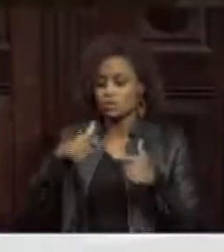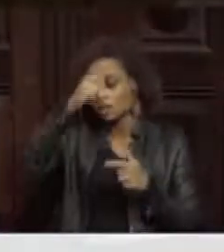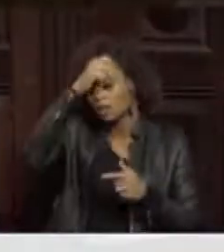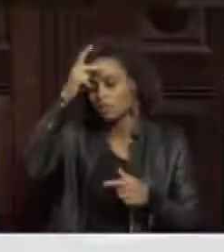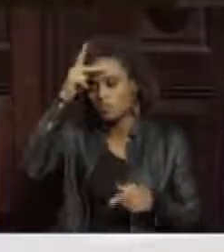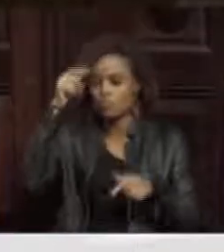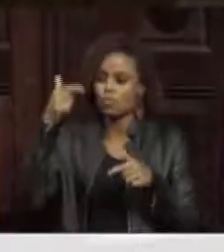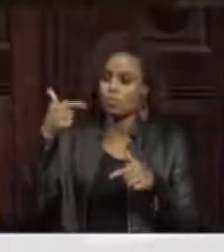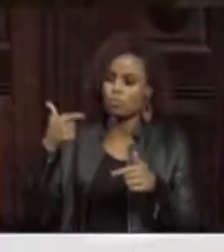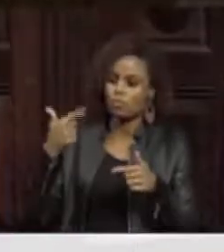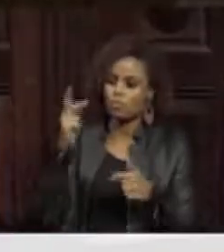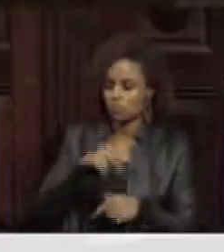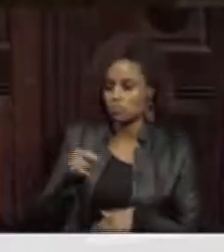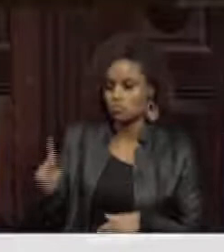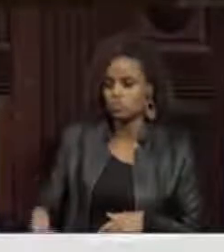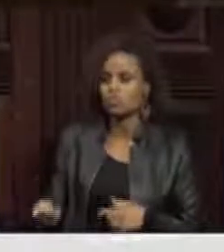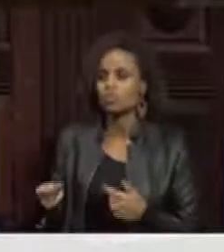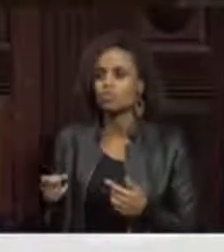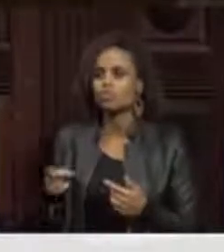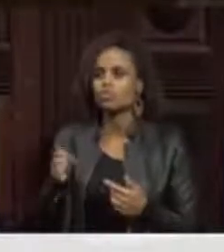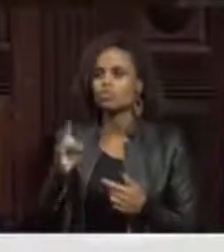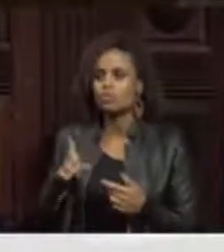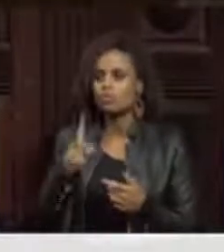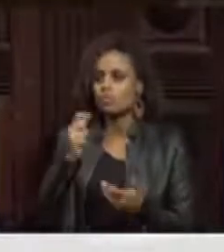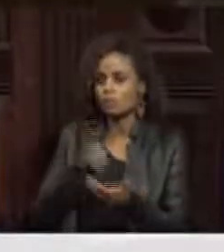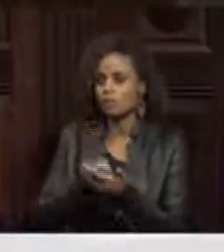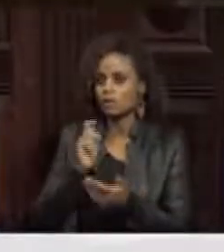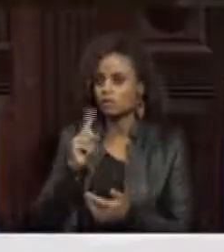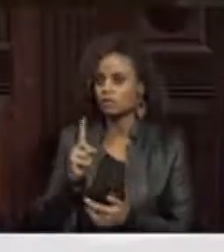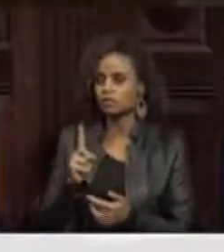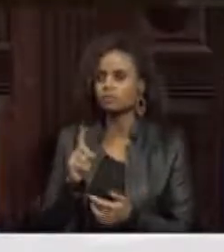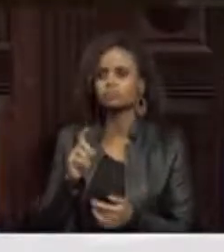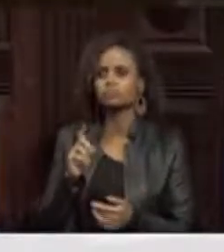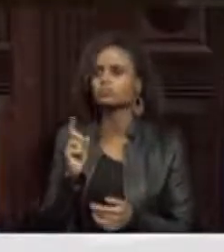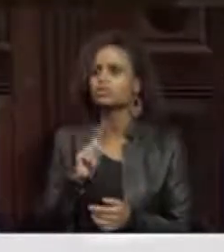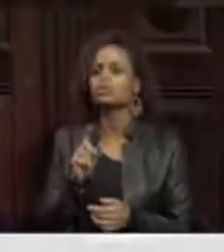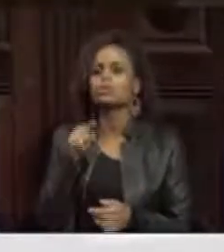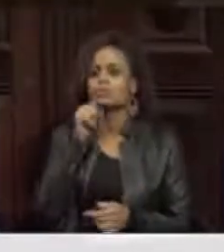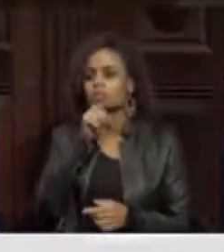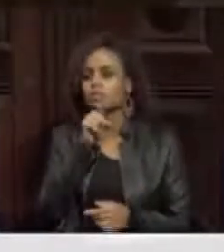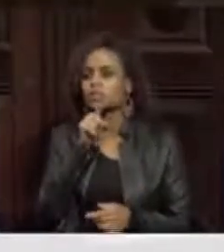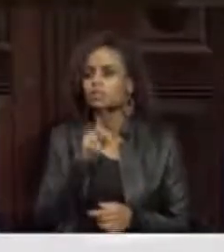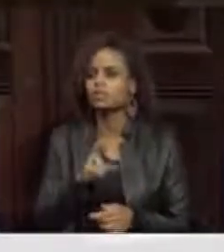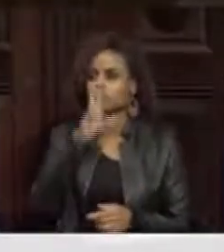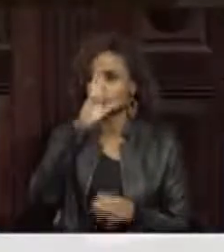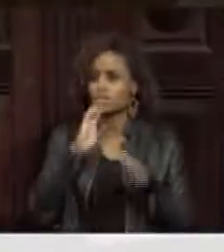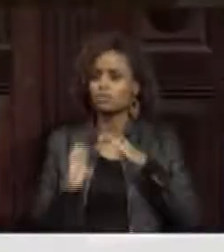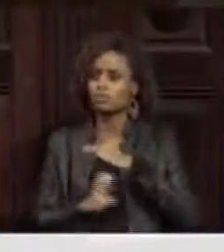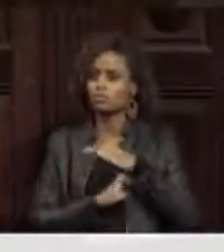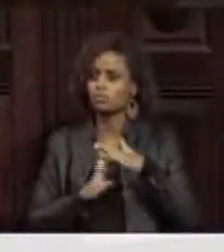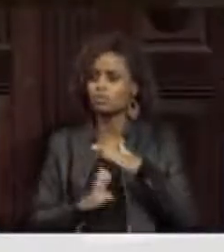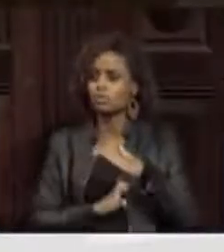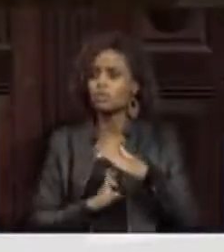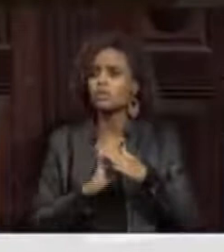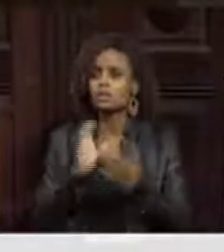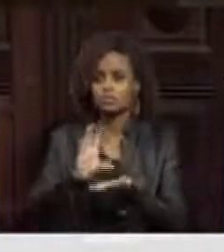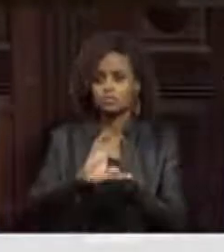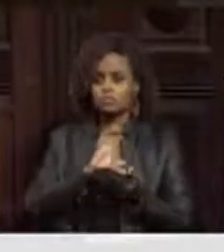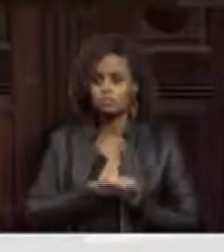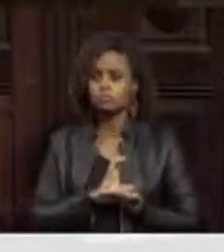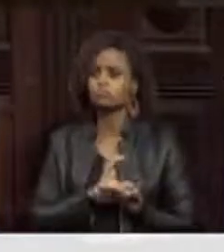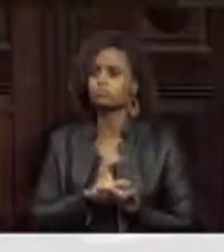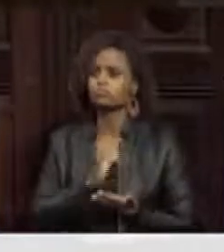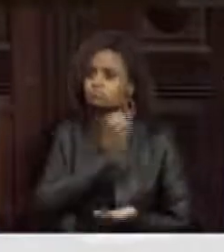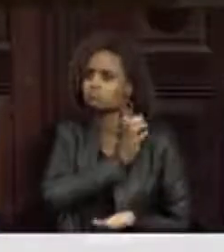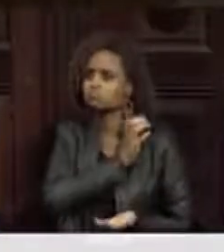um servidor, mas esses empresários continuarem a receber. Porque o